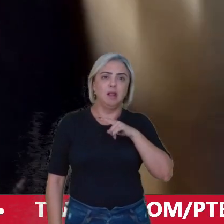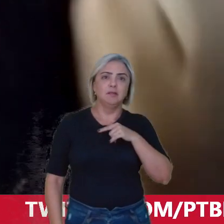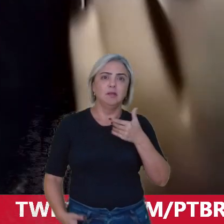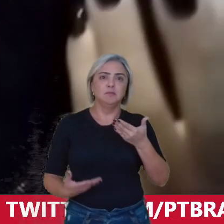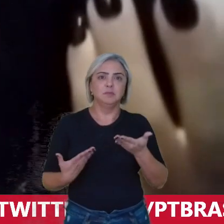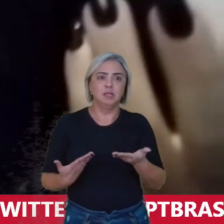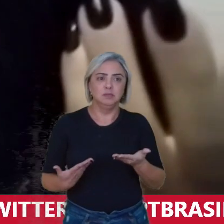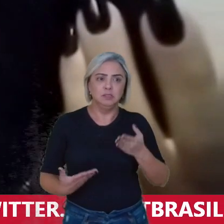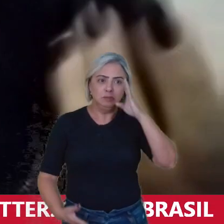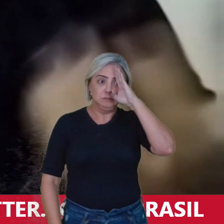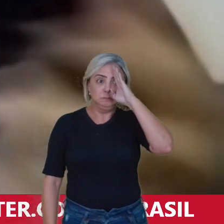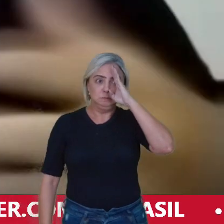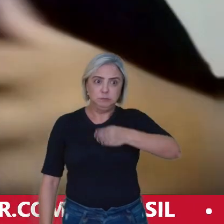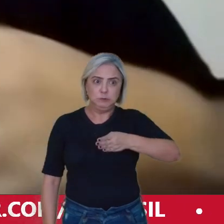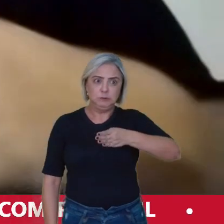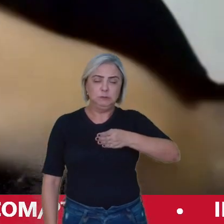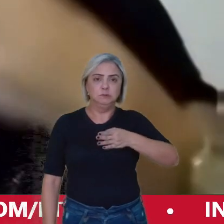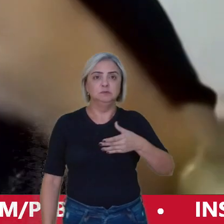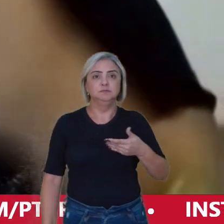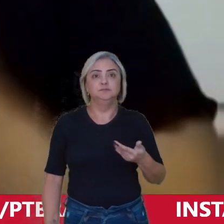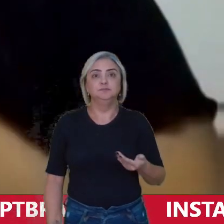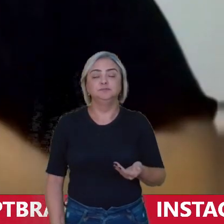voltando à questão da ditadura militar,